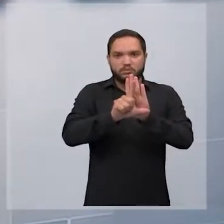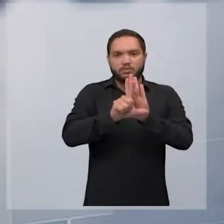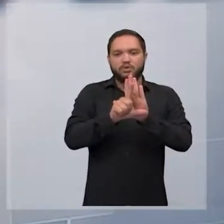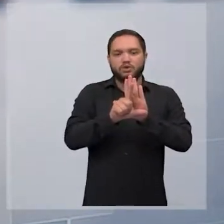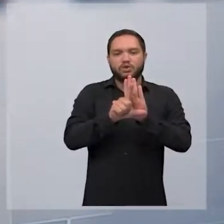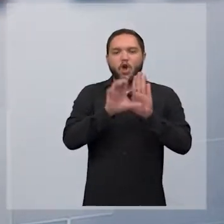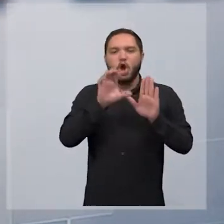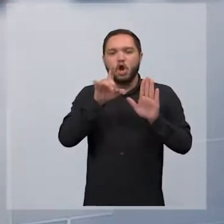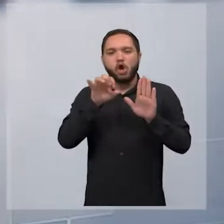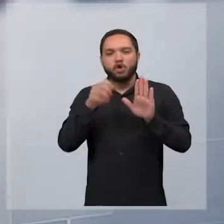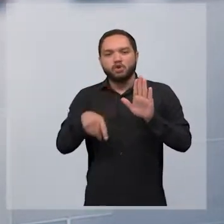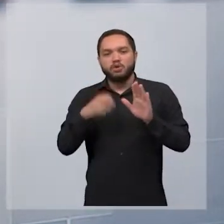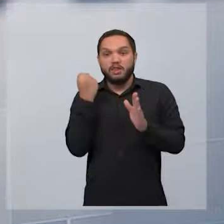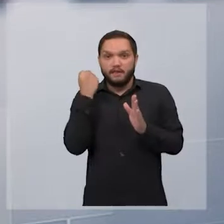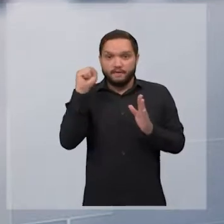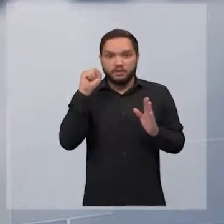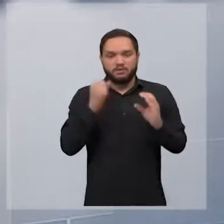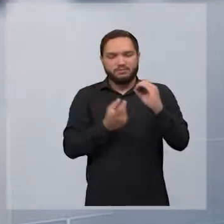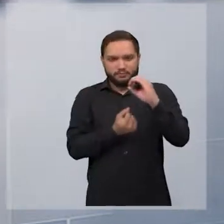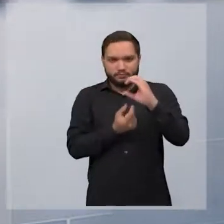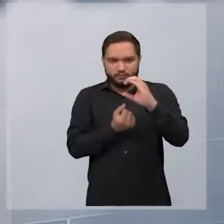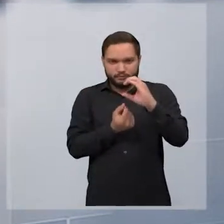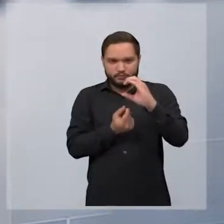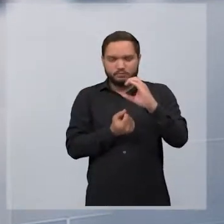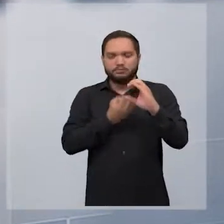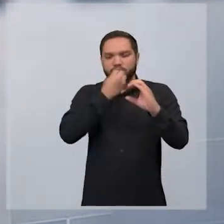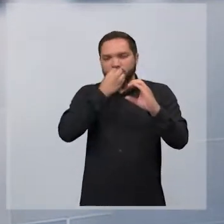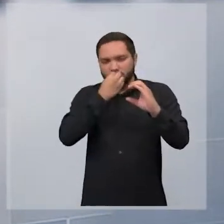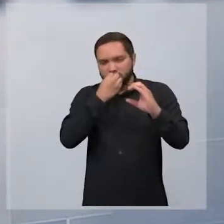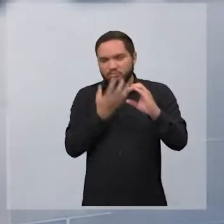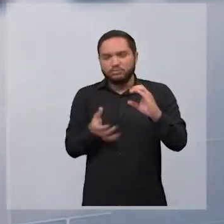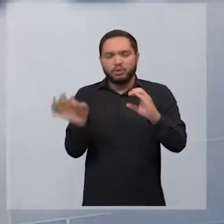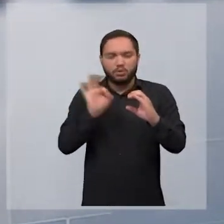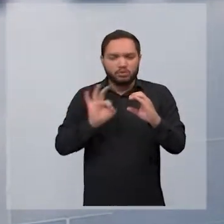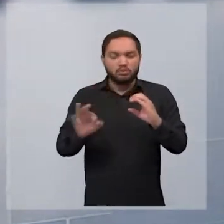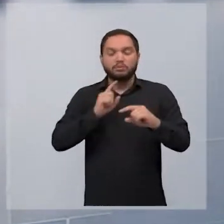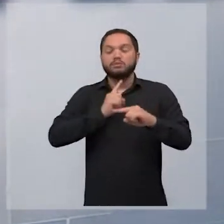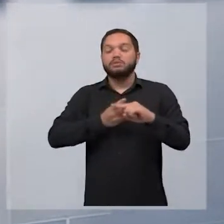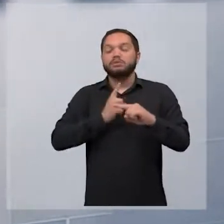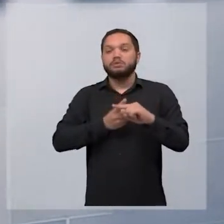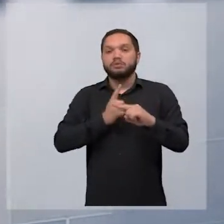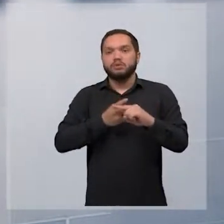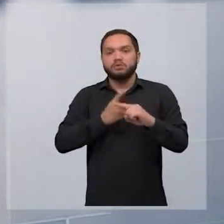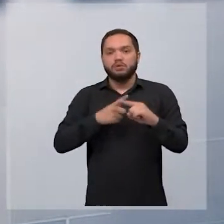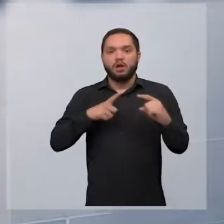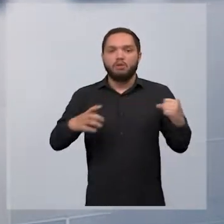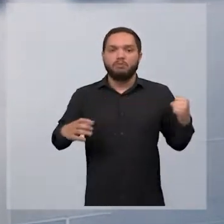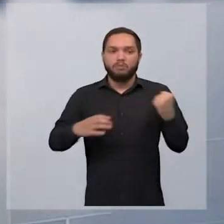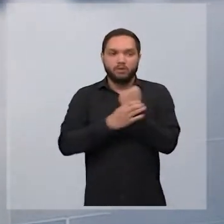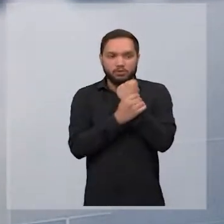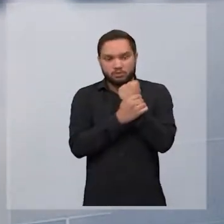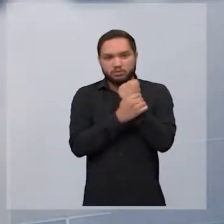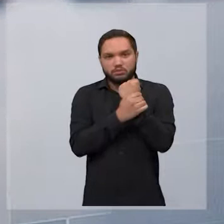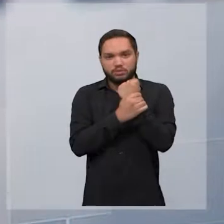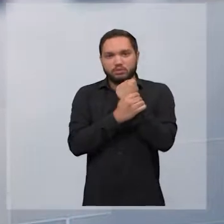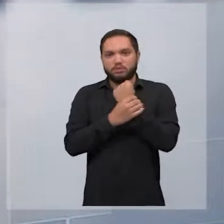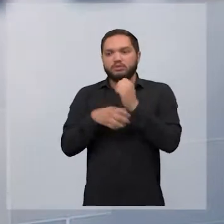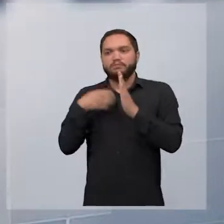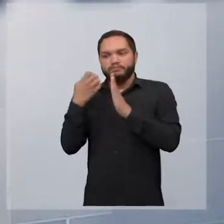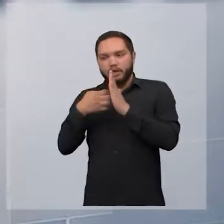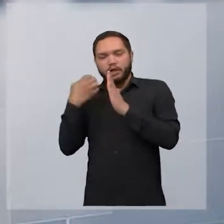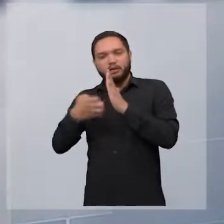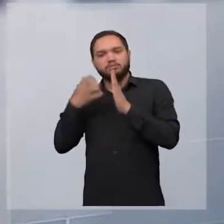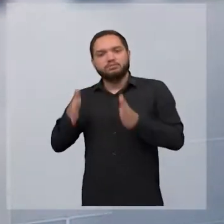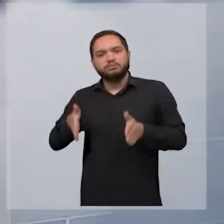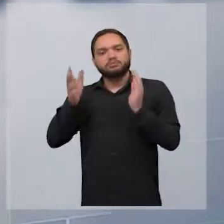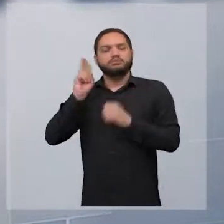E acho isso muito bom, bem-vindo, porque aí nós temos a proteção da propriedade privada que continua mantida, Claro.